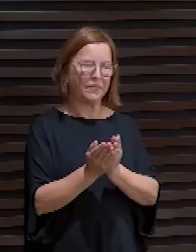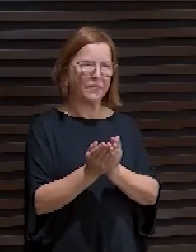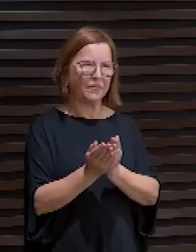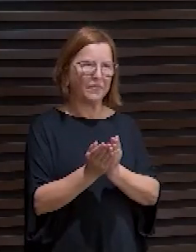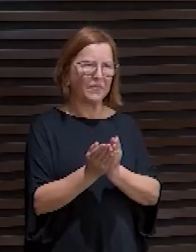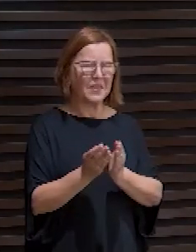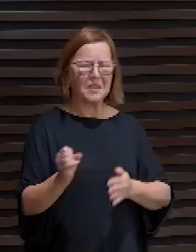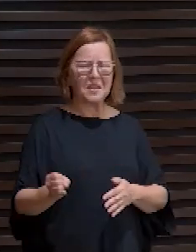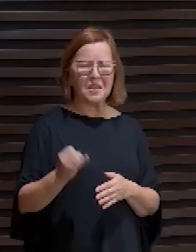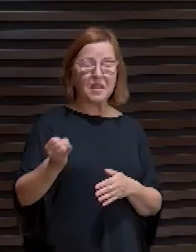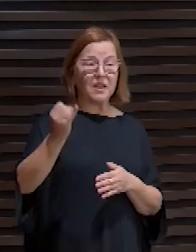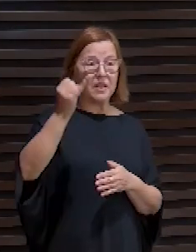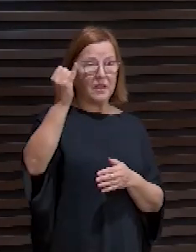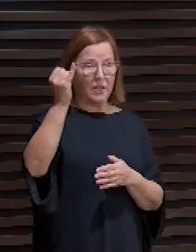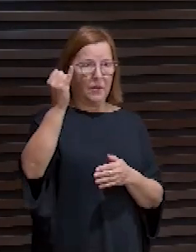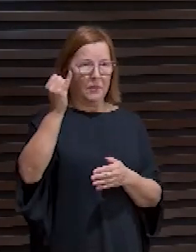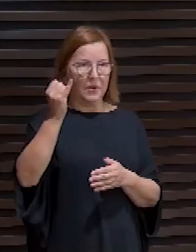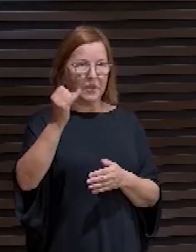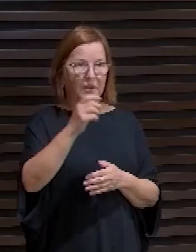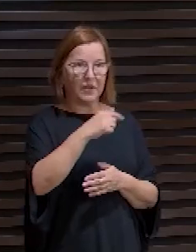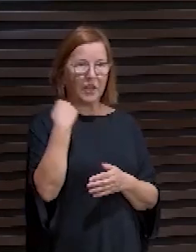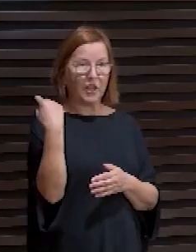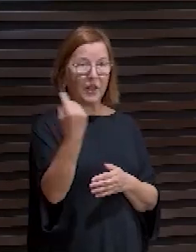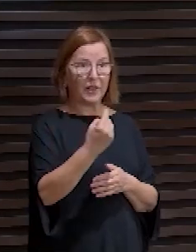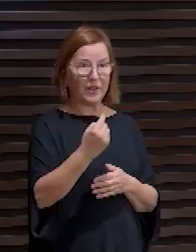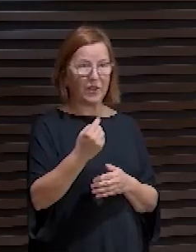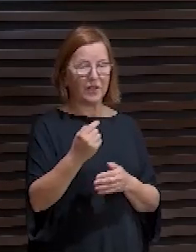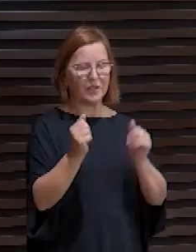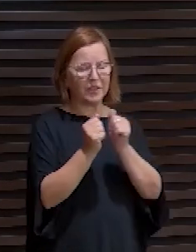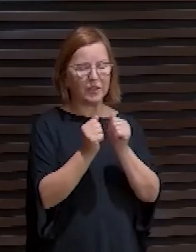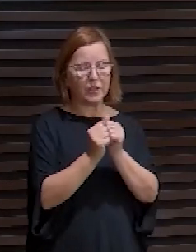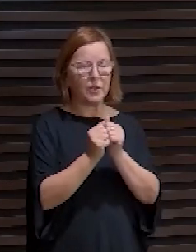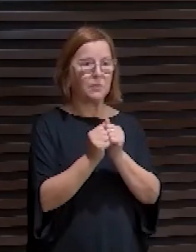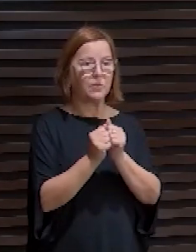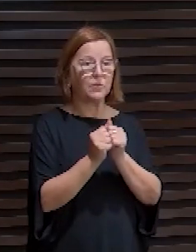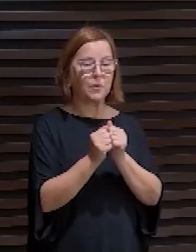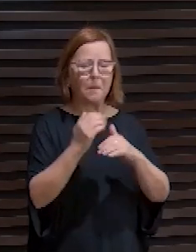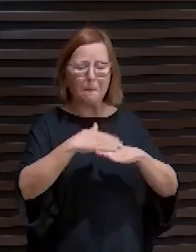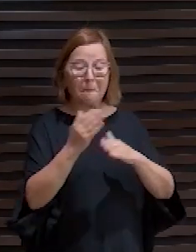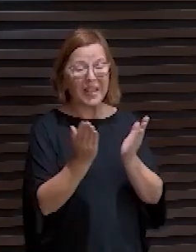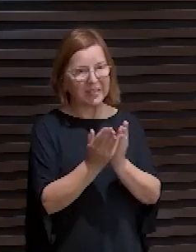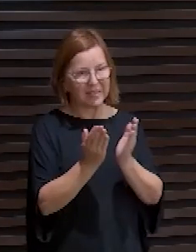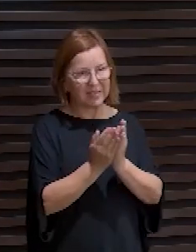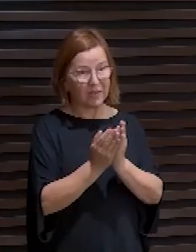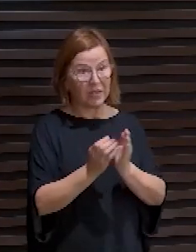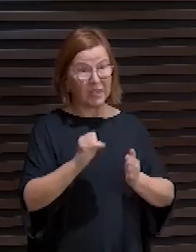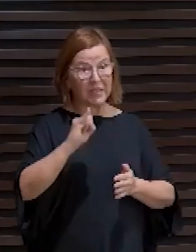essencial. É essencial que nós nos reunamos com outros cristãos. E se uma pessoa quer